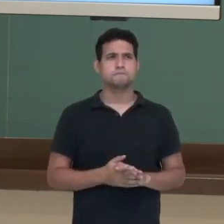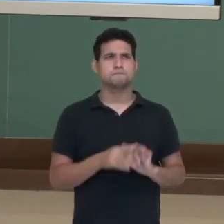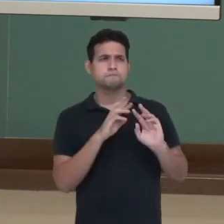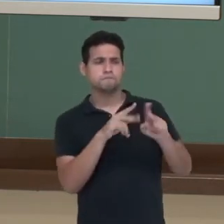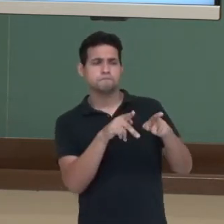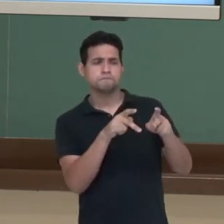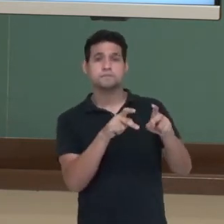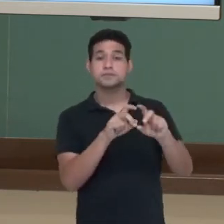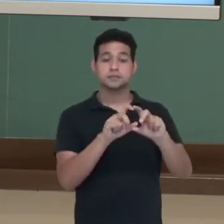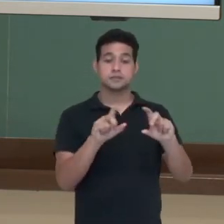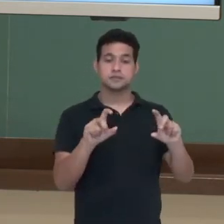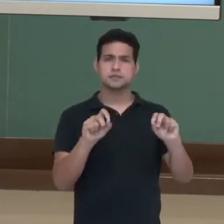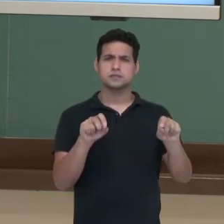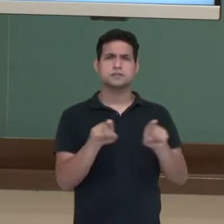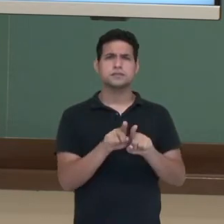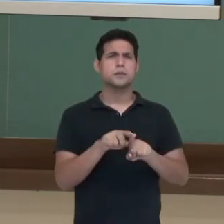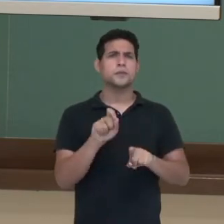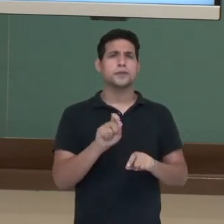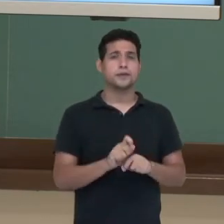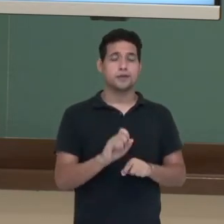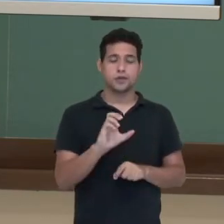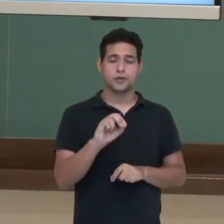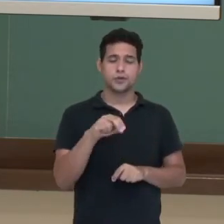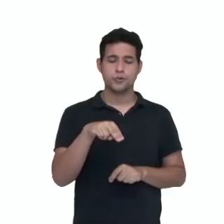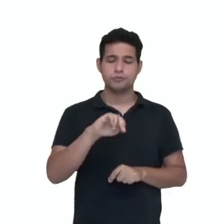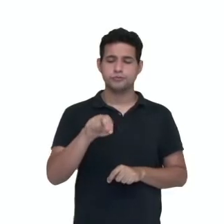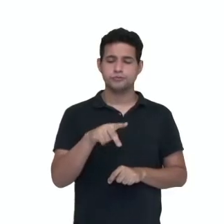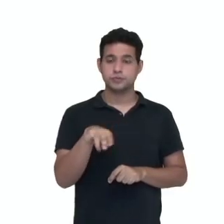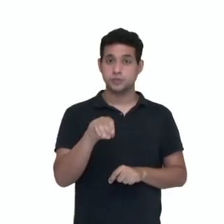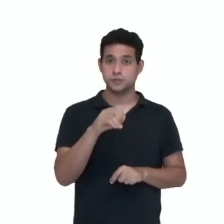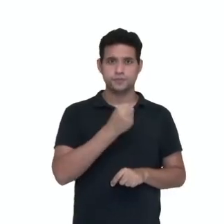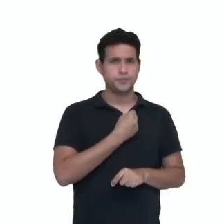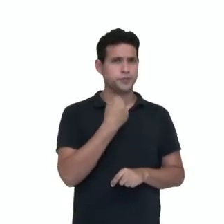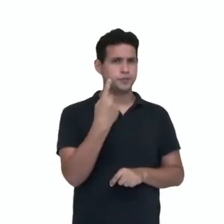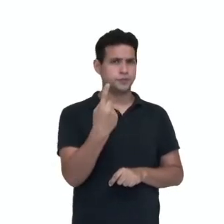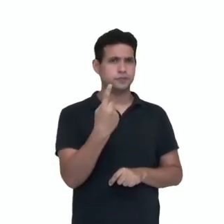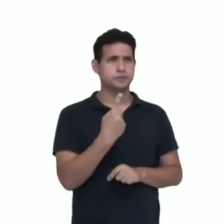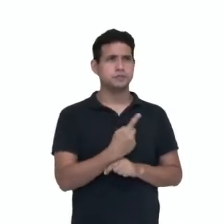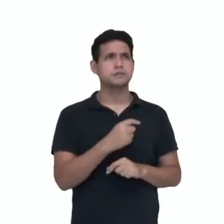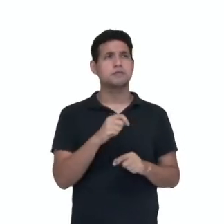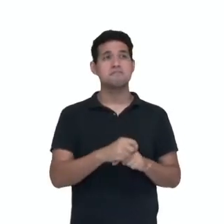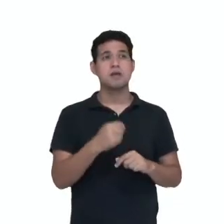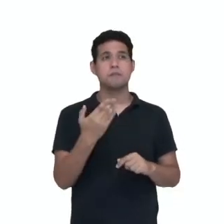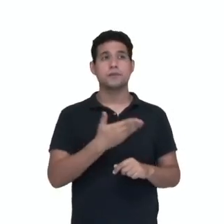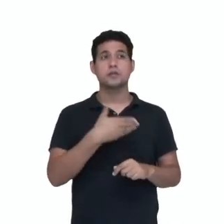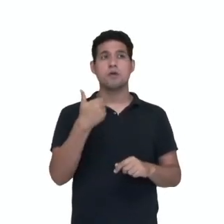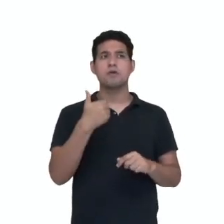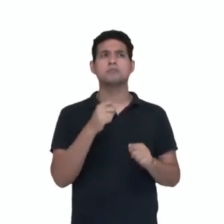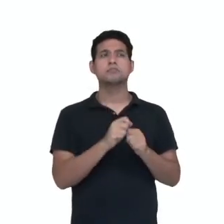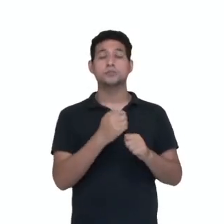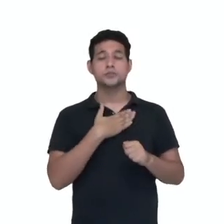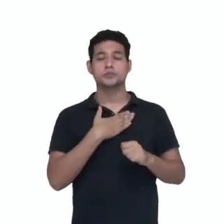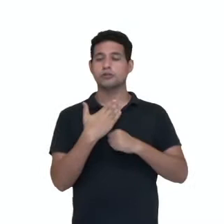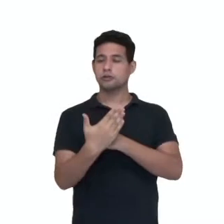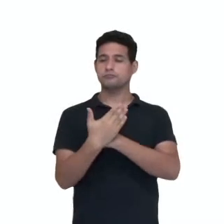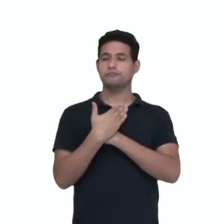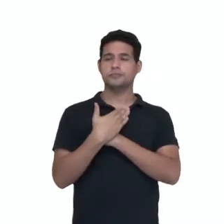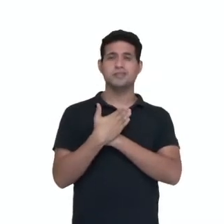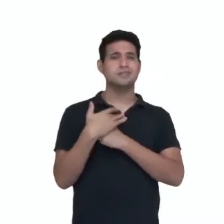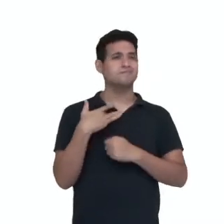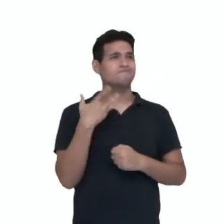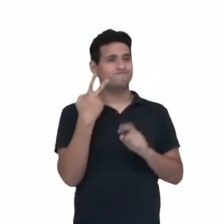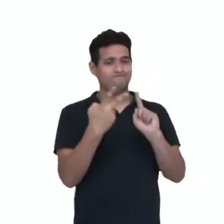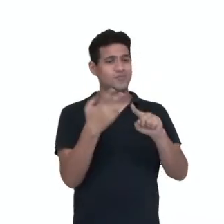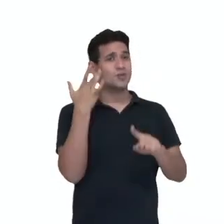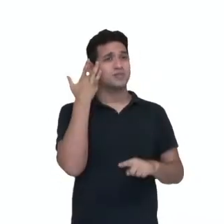Identifiquem las frases abajo, las conjunciones. 1. Me llamó y me pidió ayuda. 2. No sabía